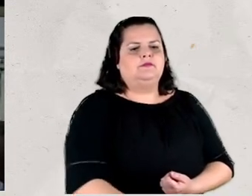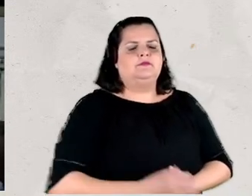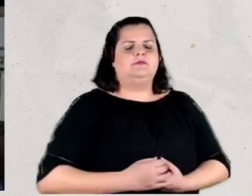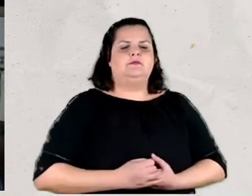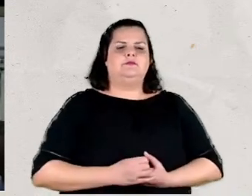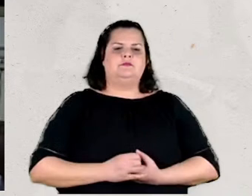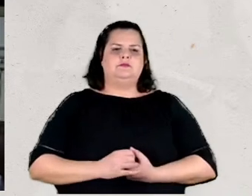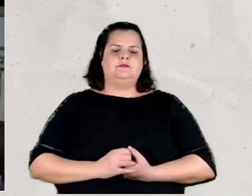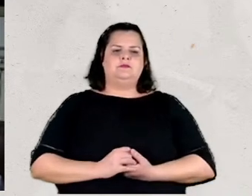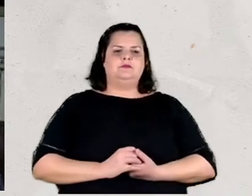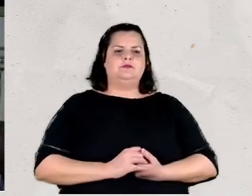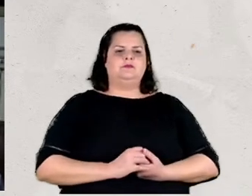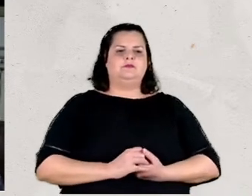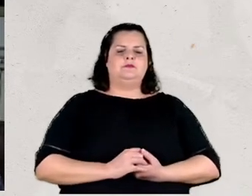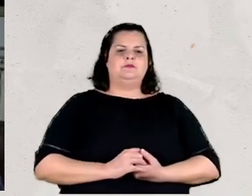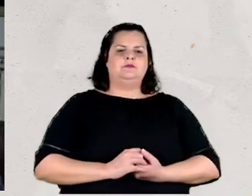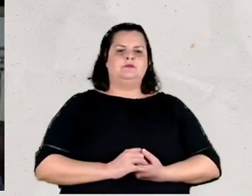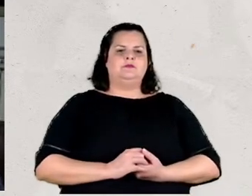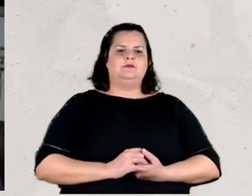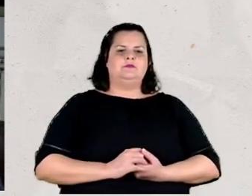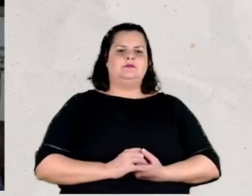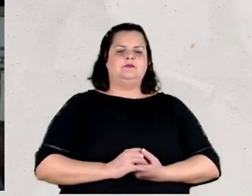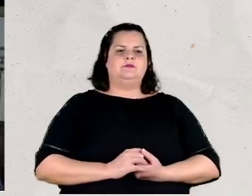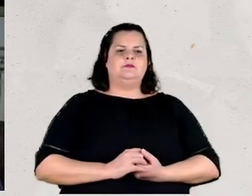of the major reasons for it.